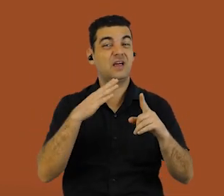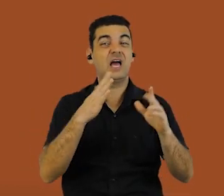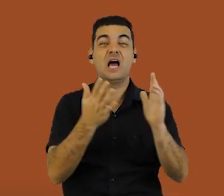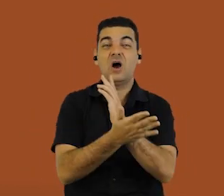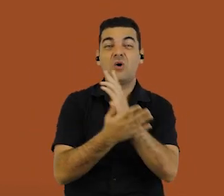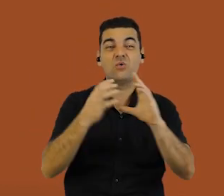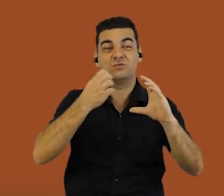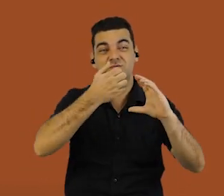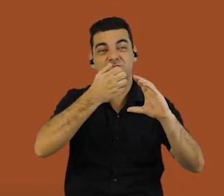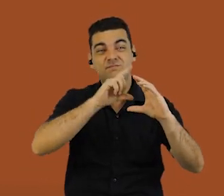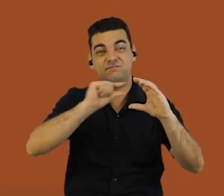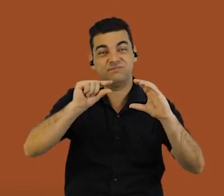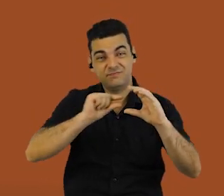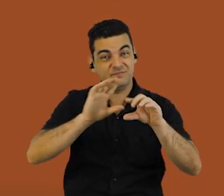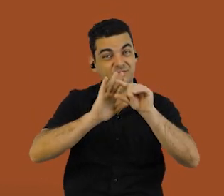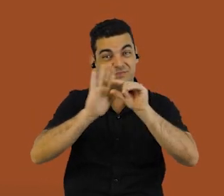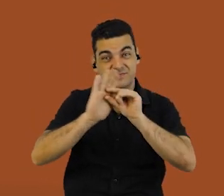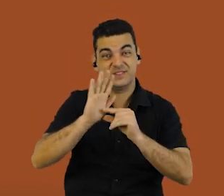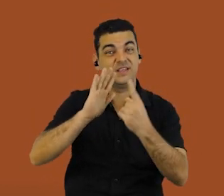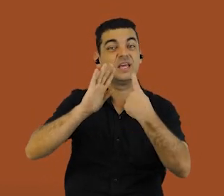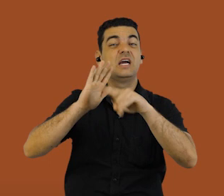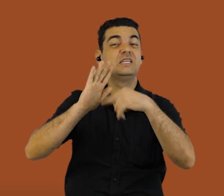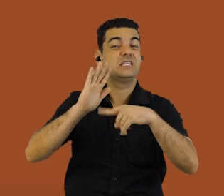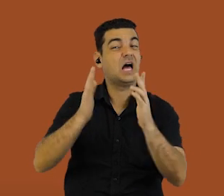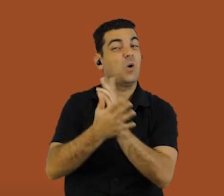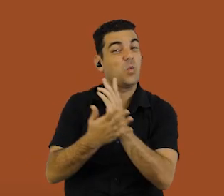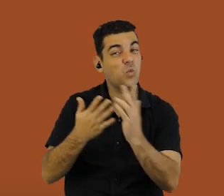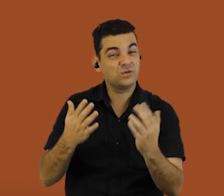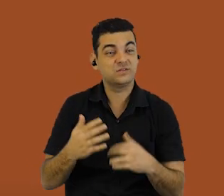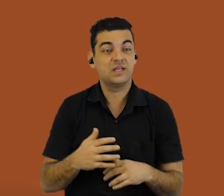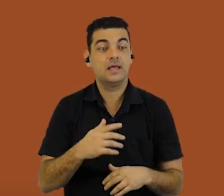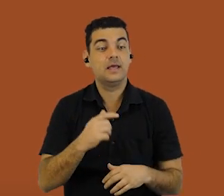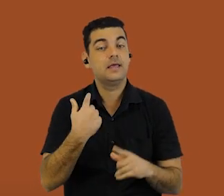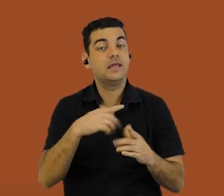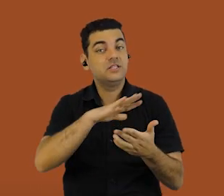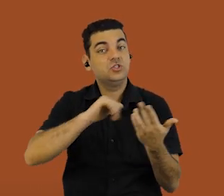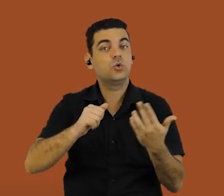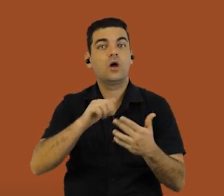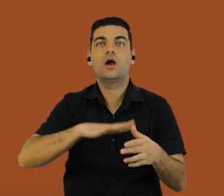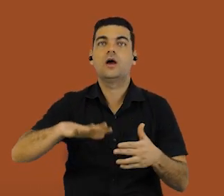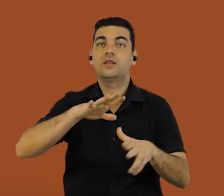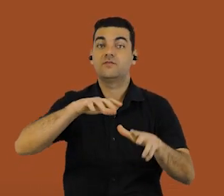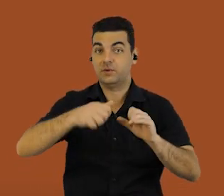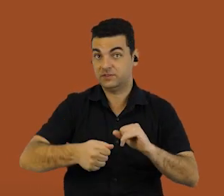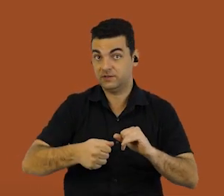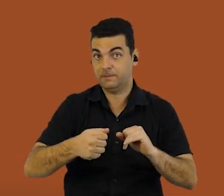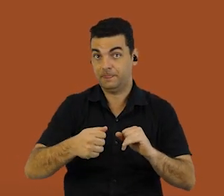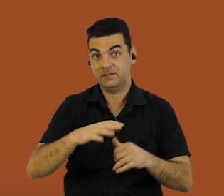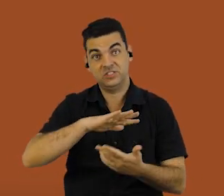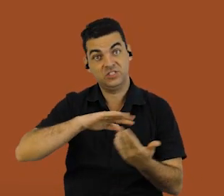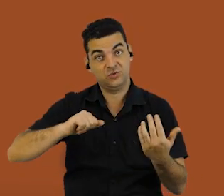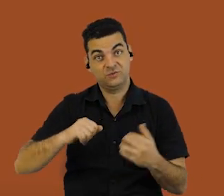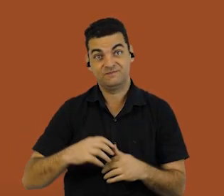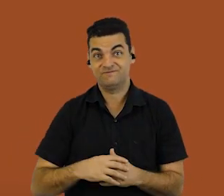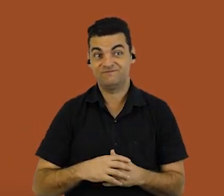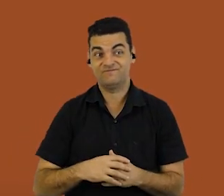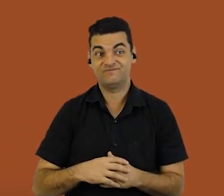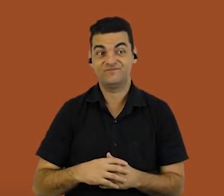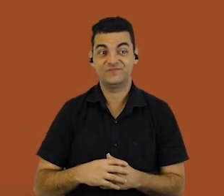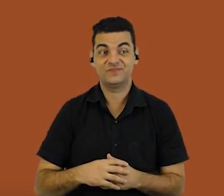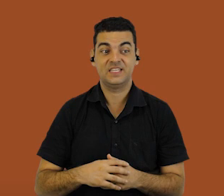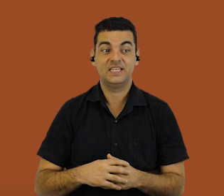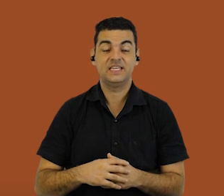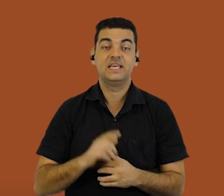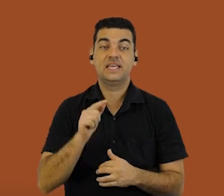que foi aprovado, não veio junto no pacote nem a formação dos professores, né, de você, quer